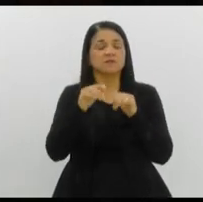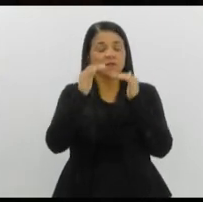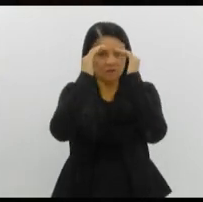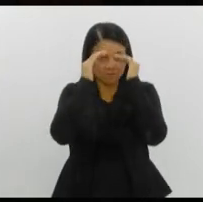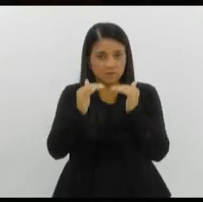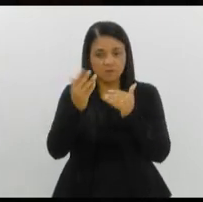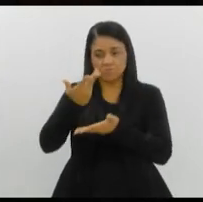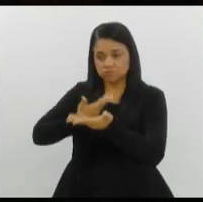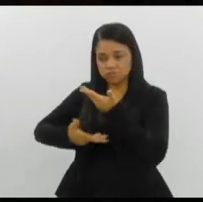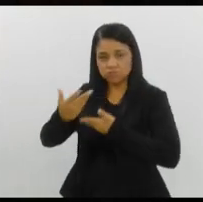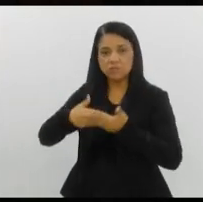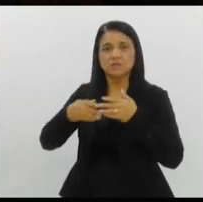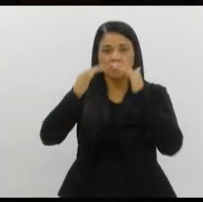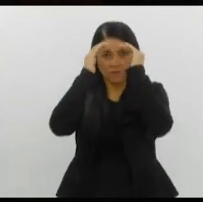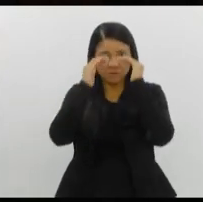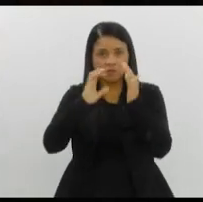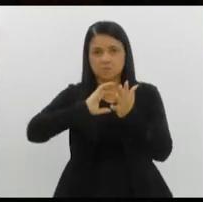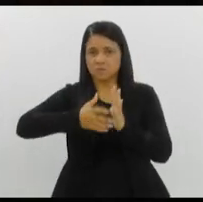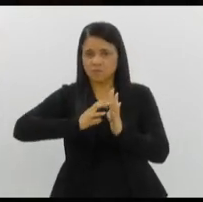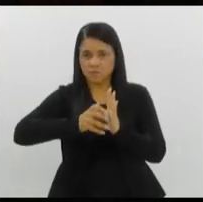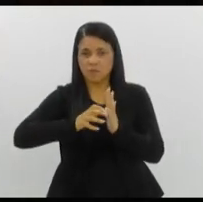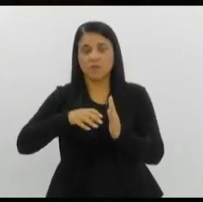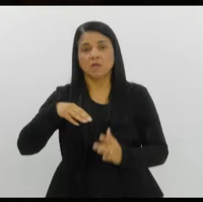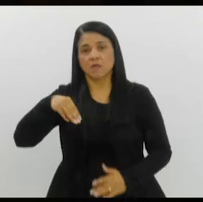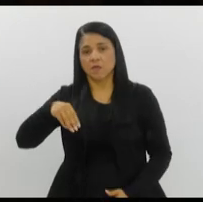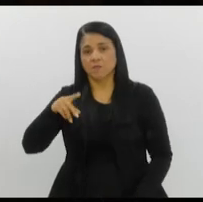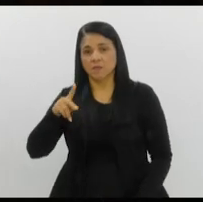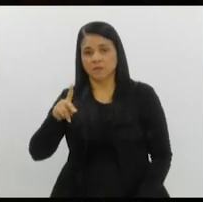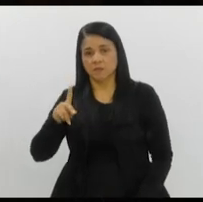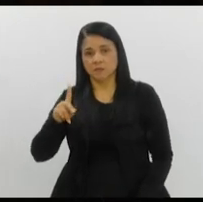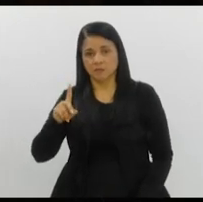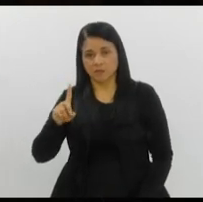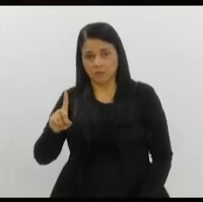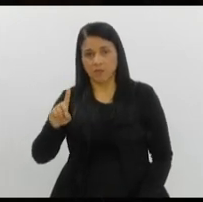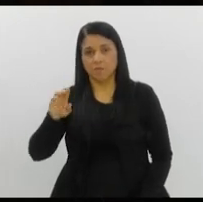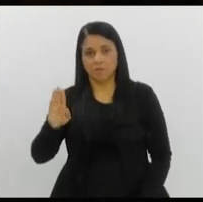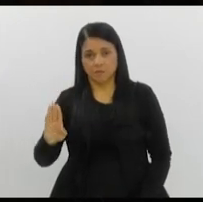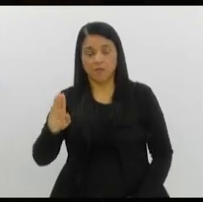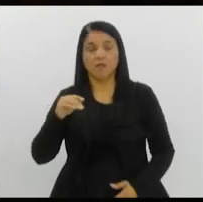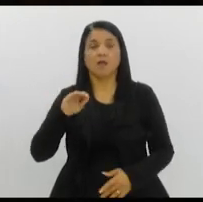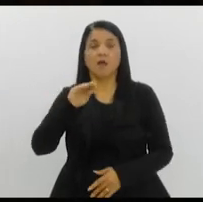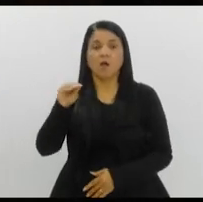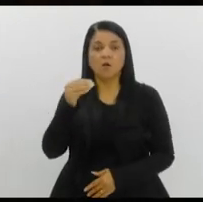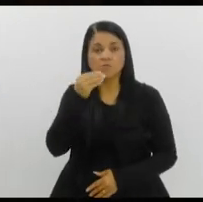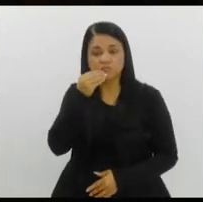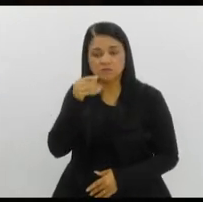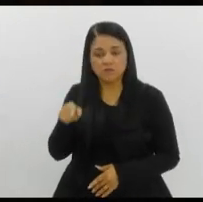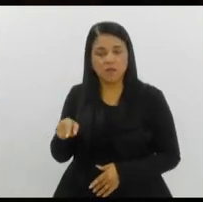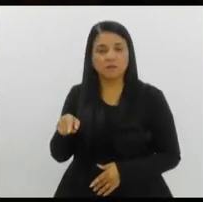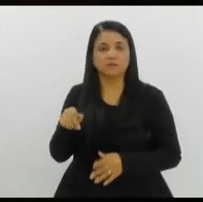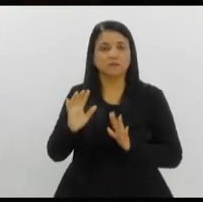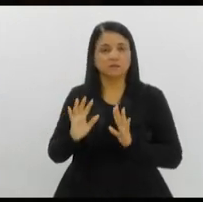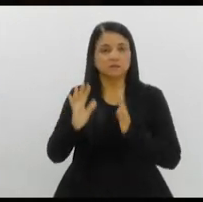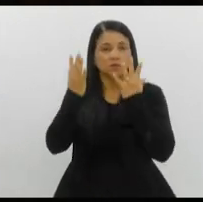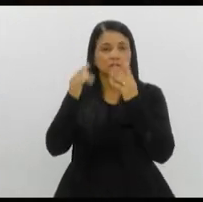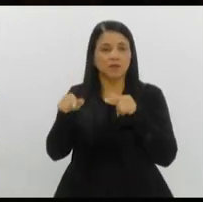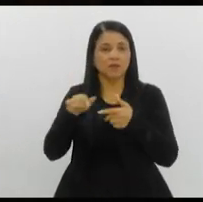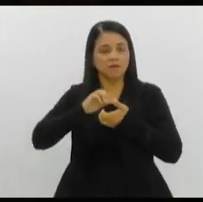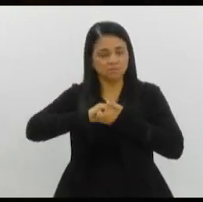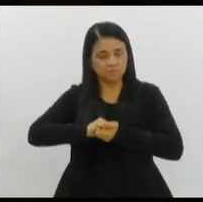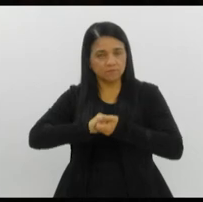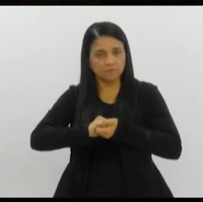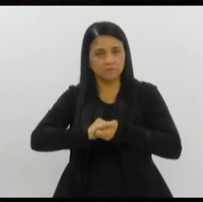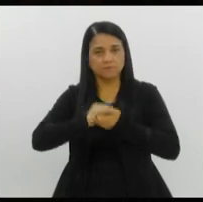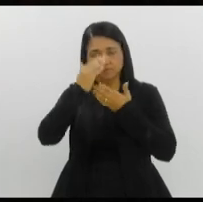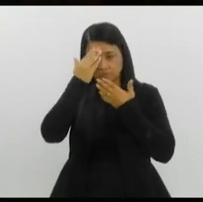partido, MDB, ao qual eu também aproveito a oportunidade de saudar, cumprimentar e